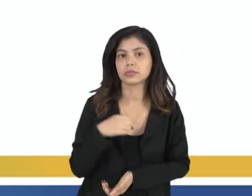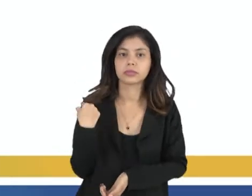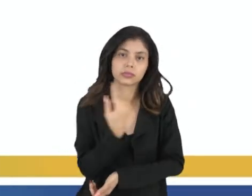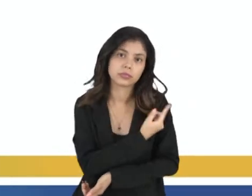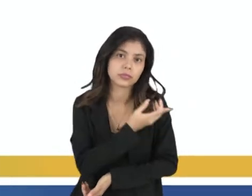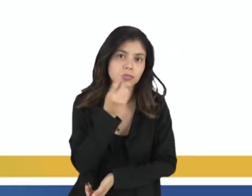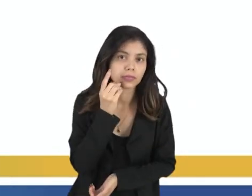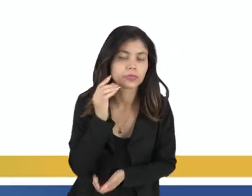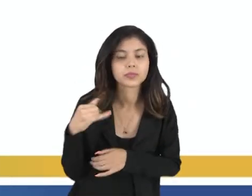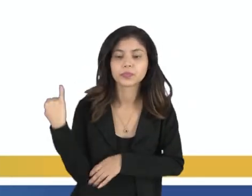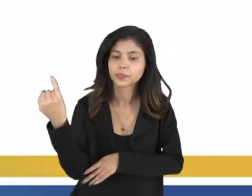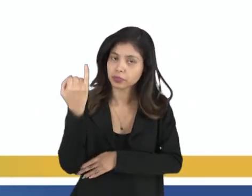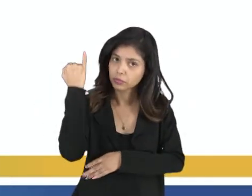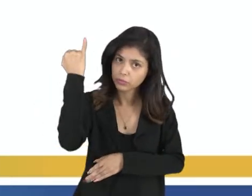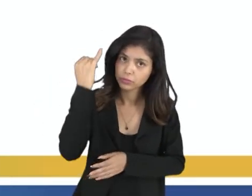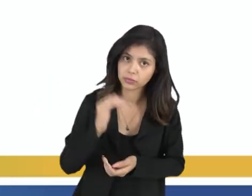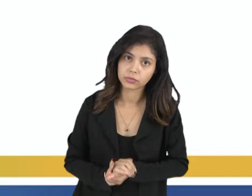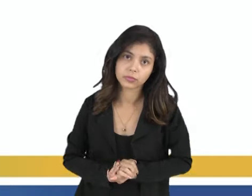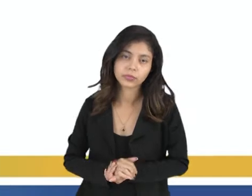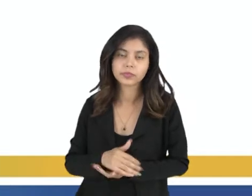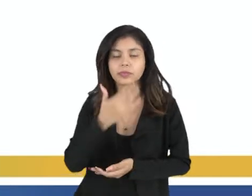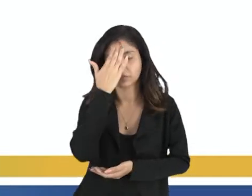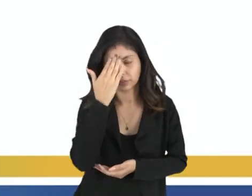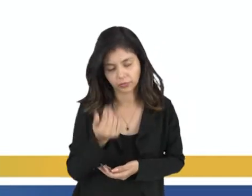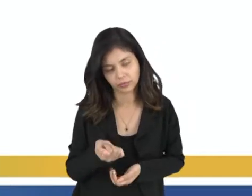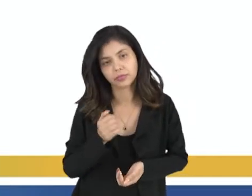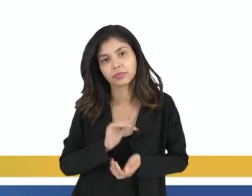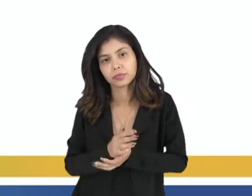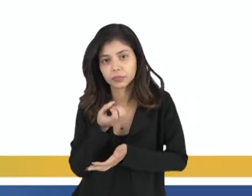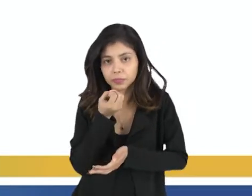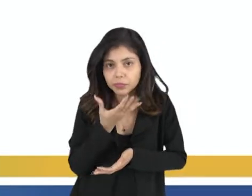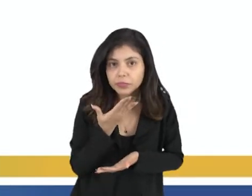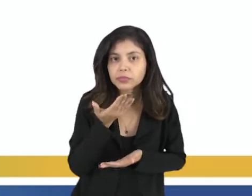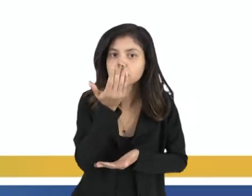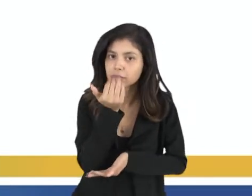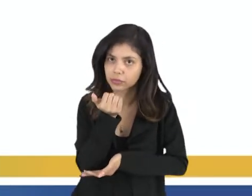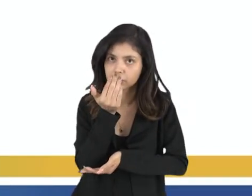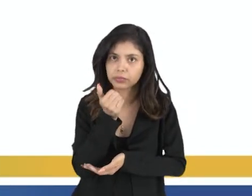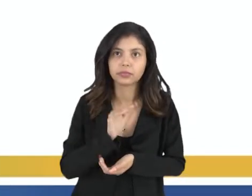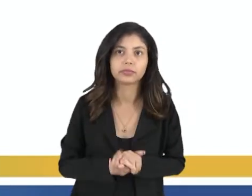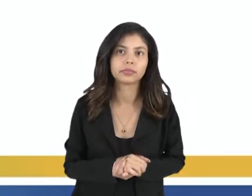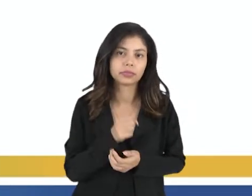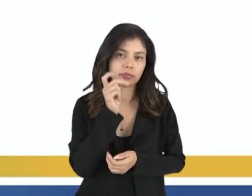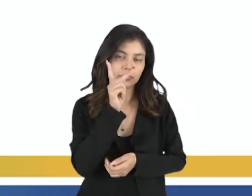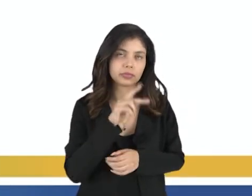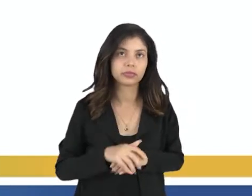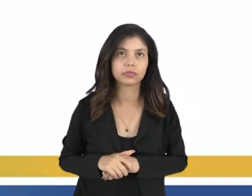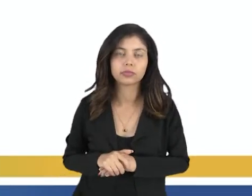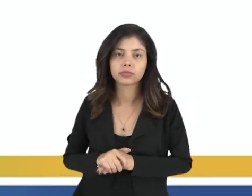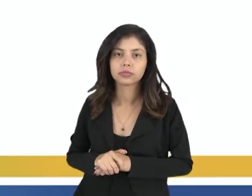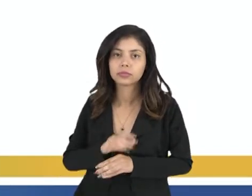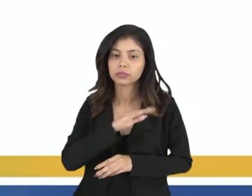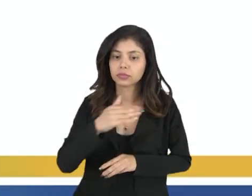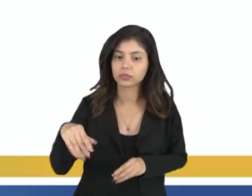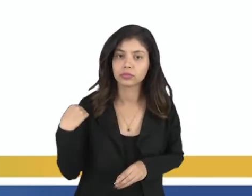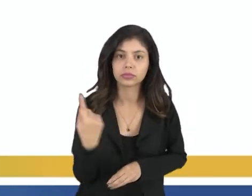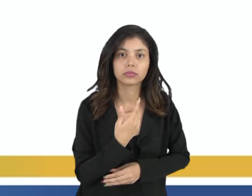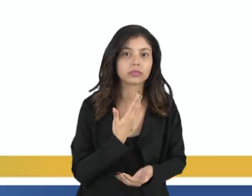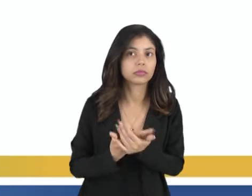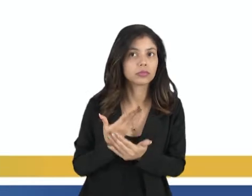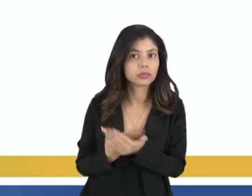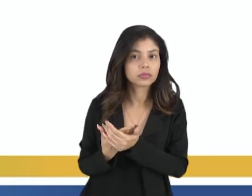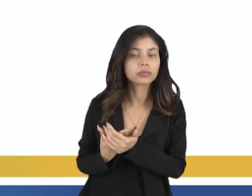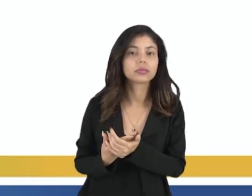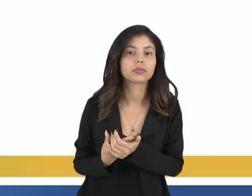cotidiano e a importância de a gente estar fazendo uma boa alimentação, ok? Porque quando nós estudamos,